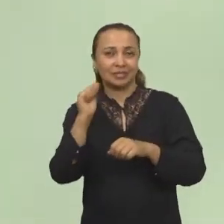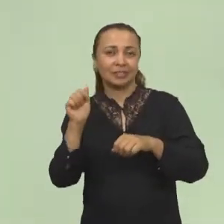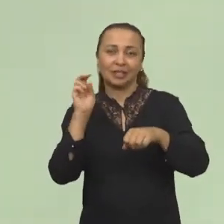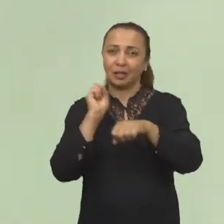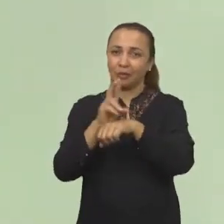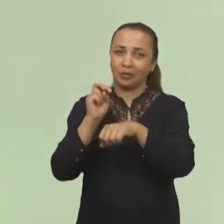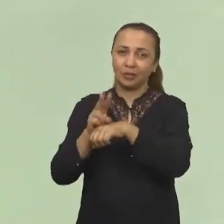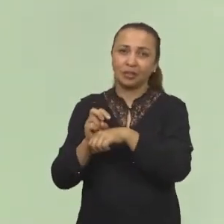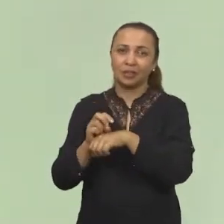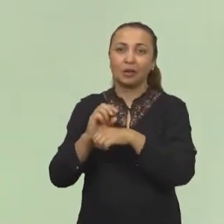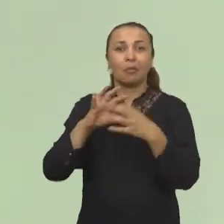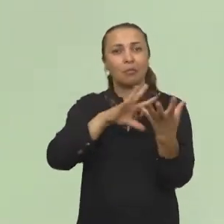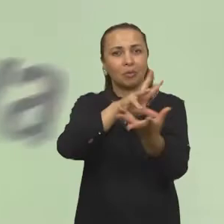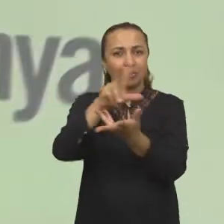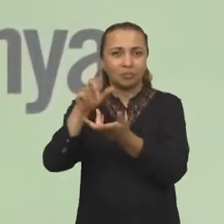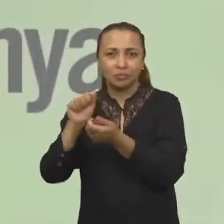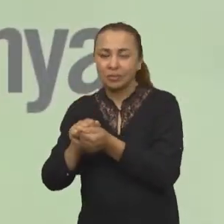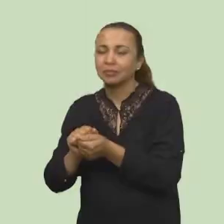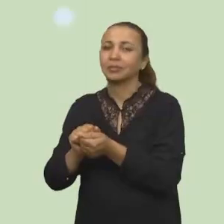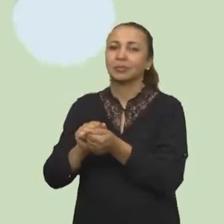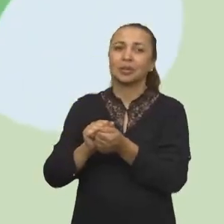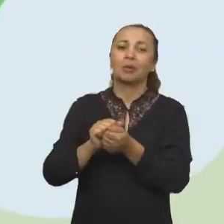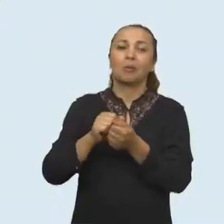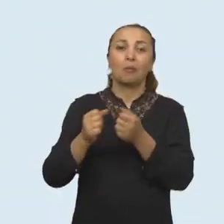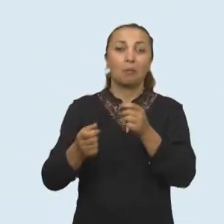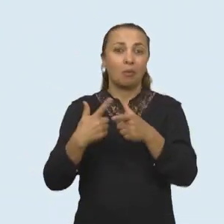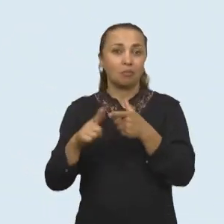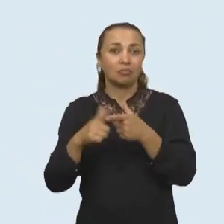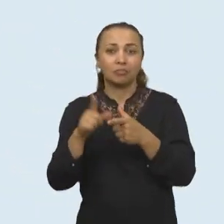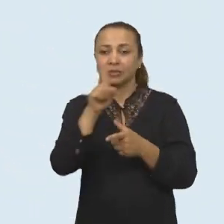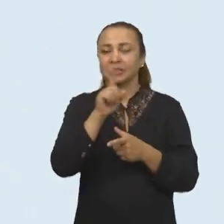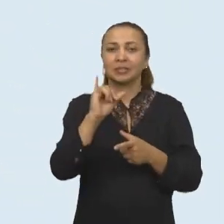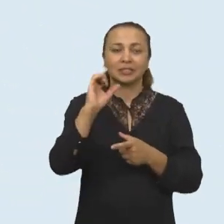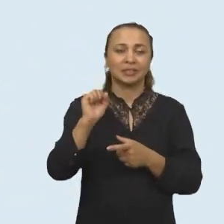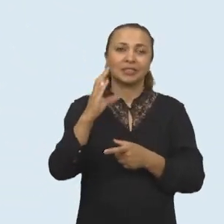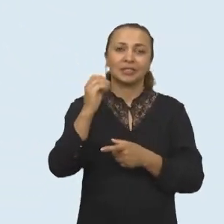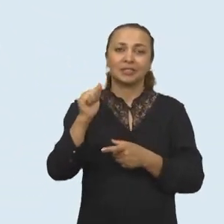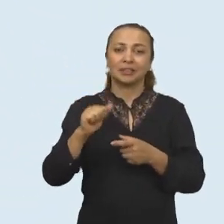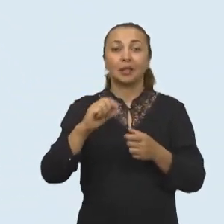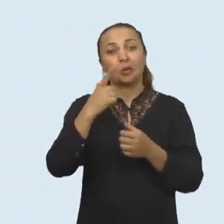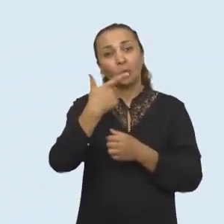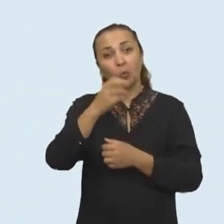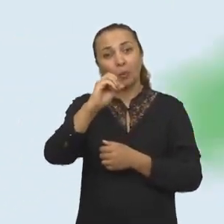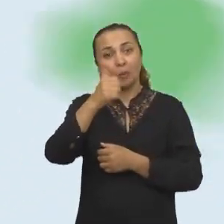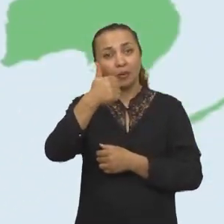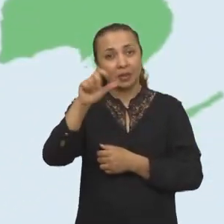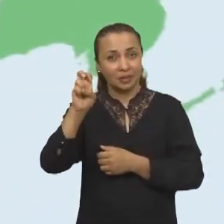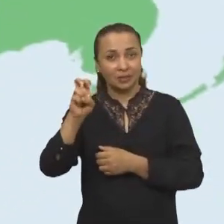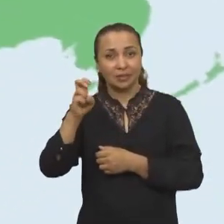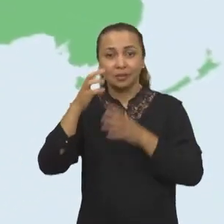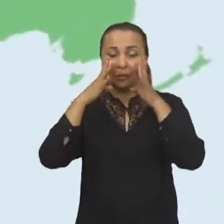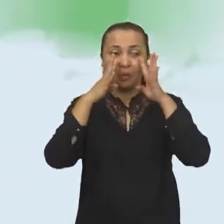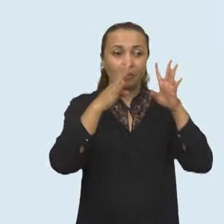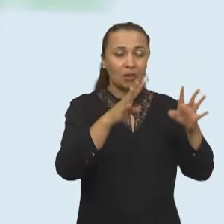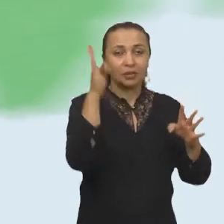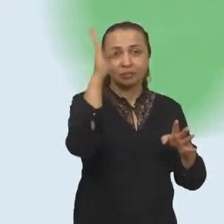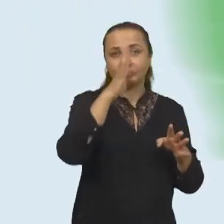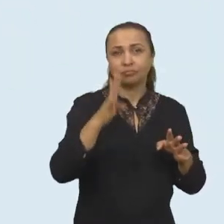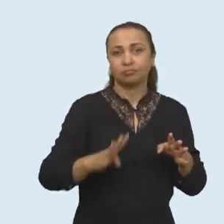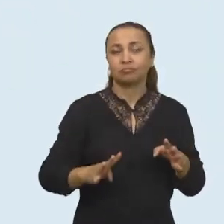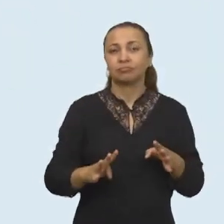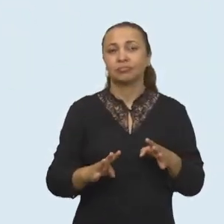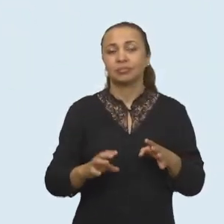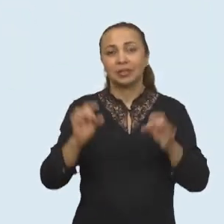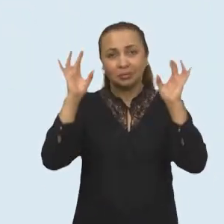tornou uma preocupação global após o surto do Zika vírus em 2015, que trouxe os holofotes da saúde mundial para